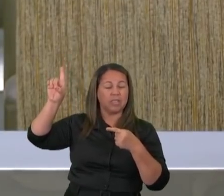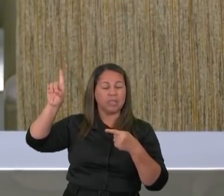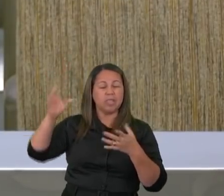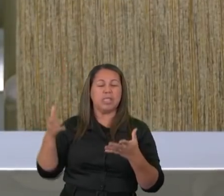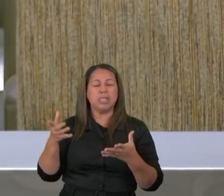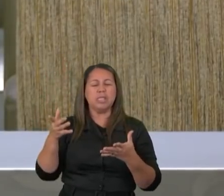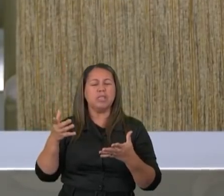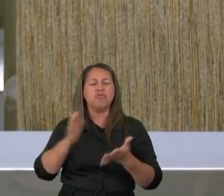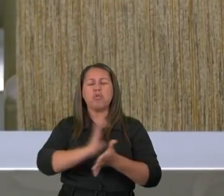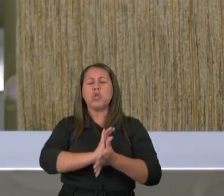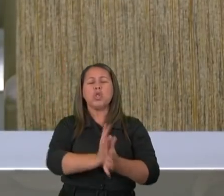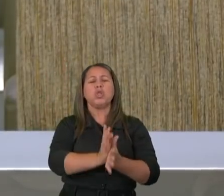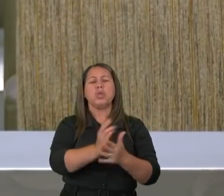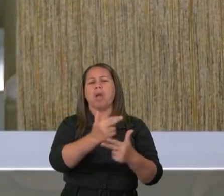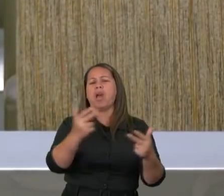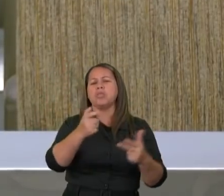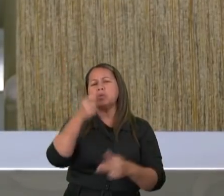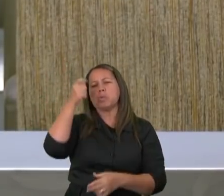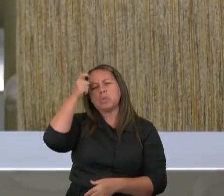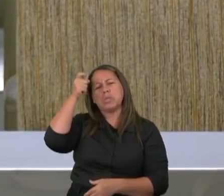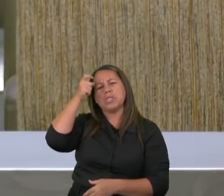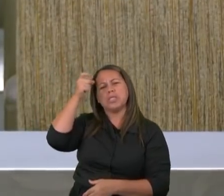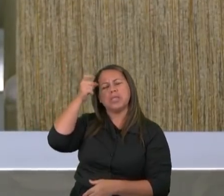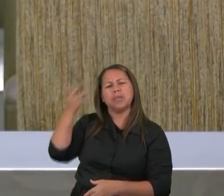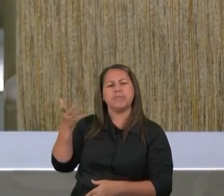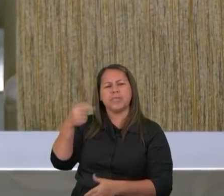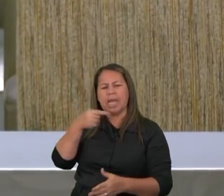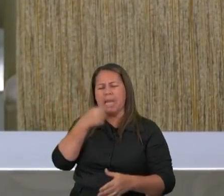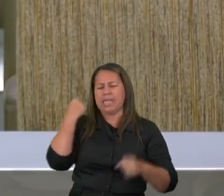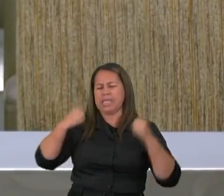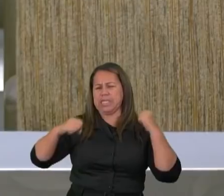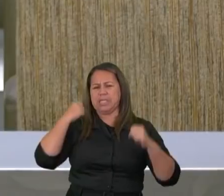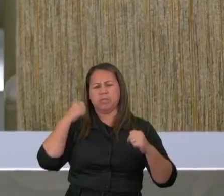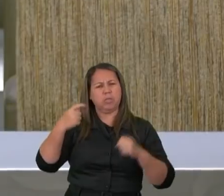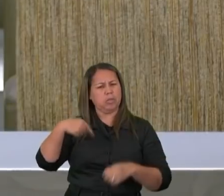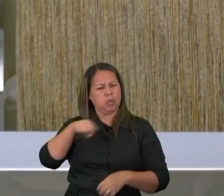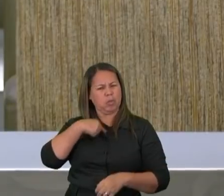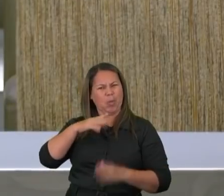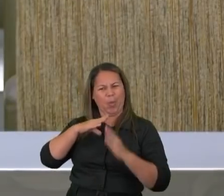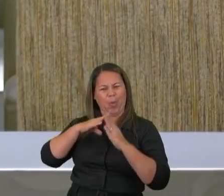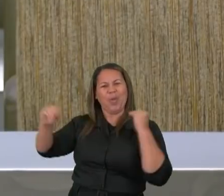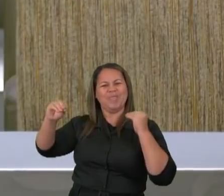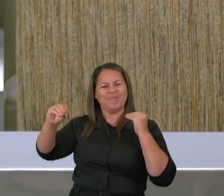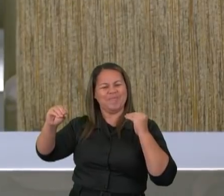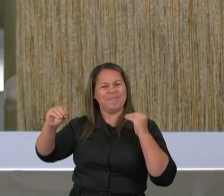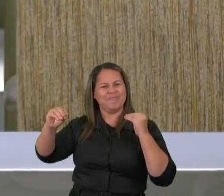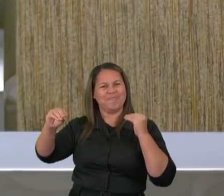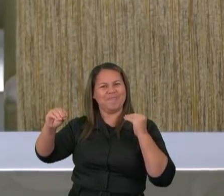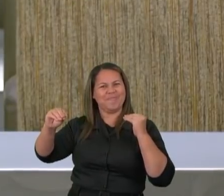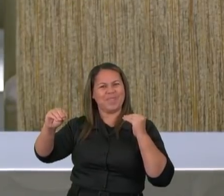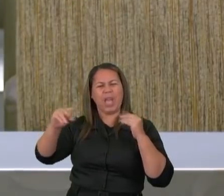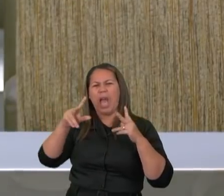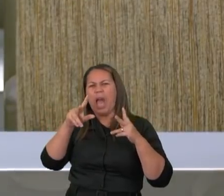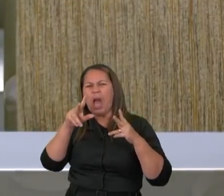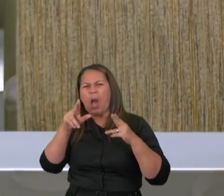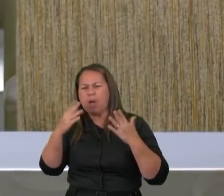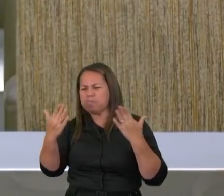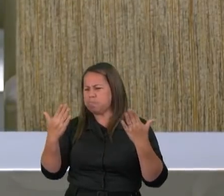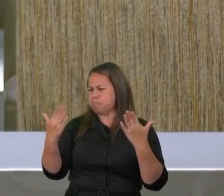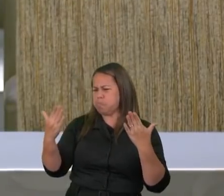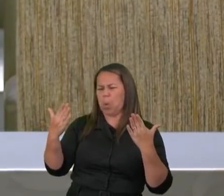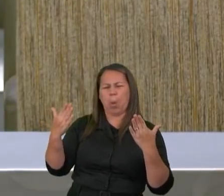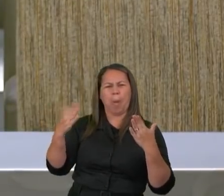laços do diabo. O salmista disse: a nossa alma escapou como um pássaro